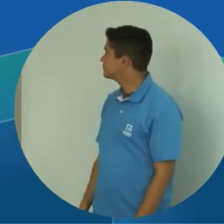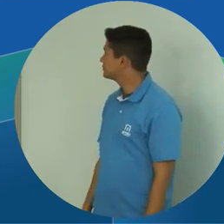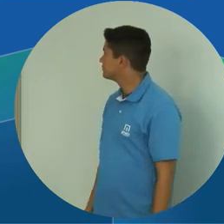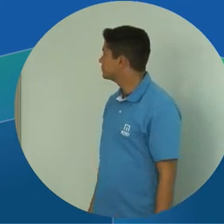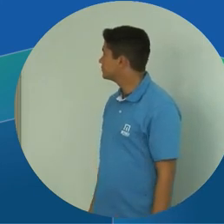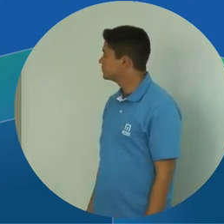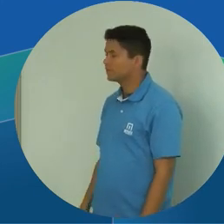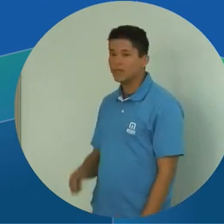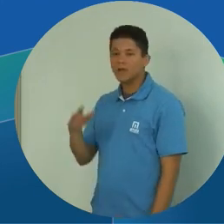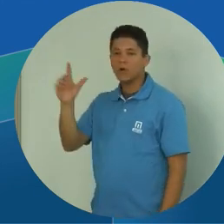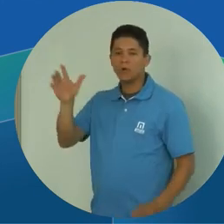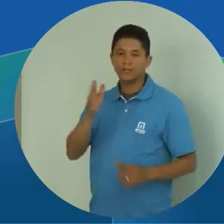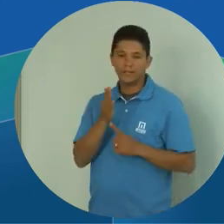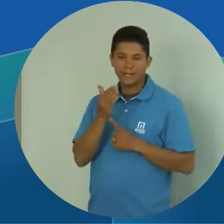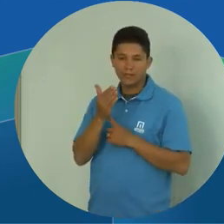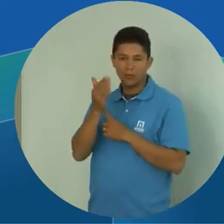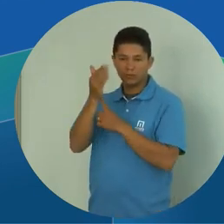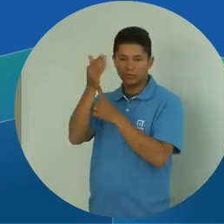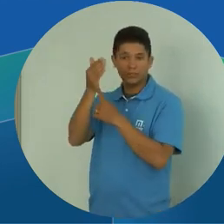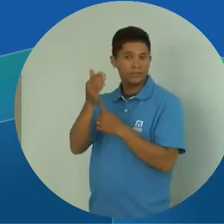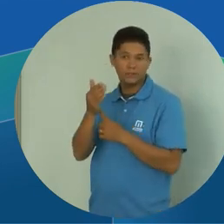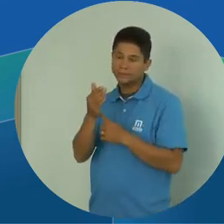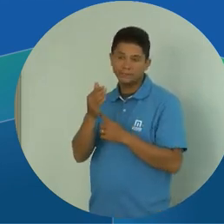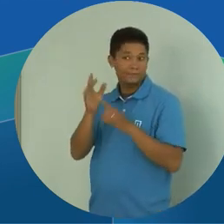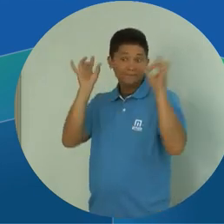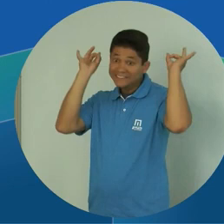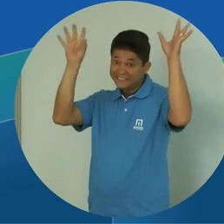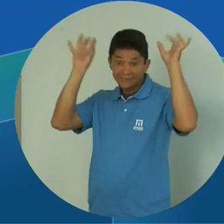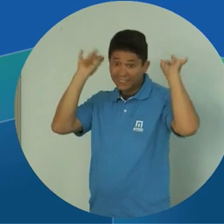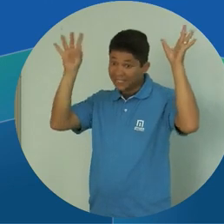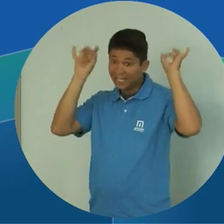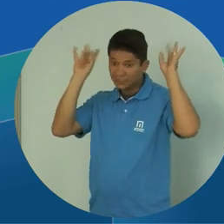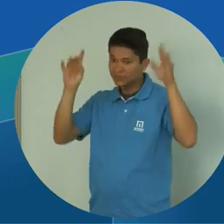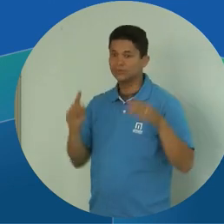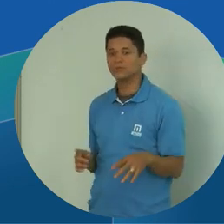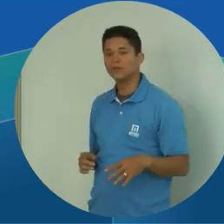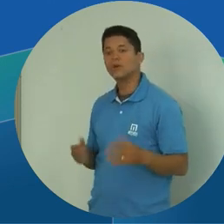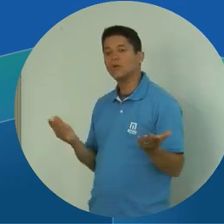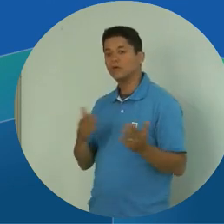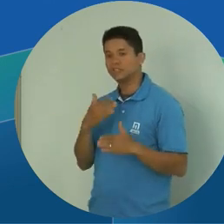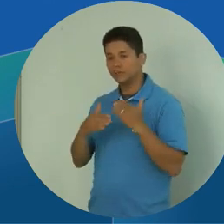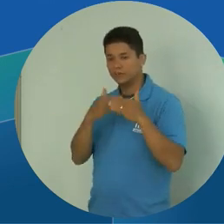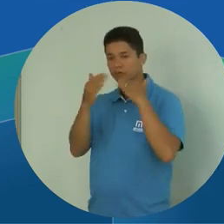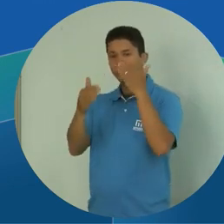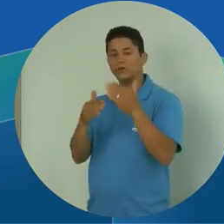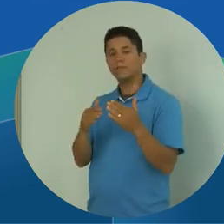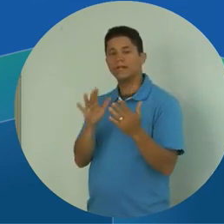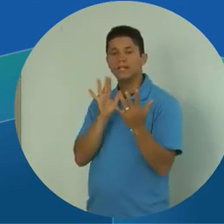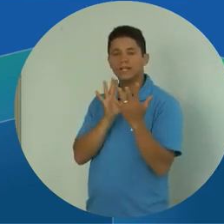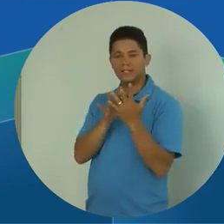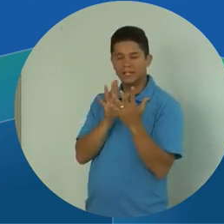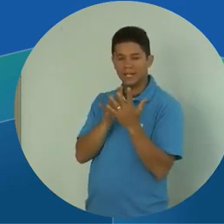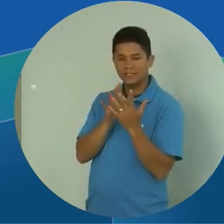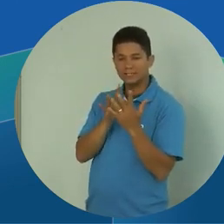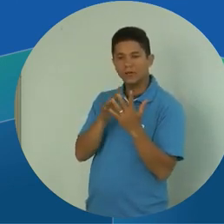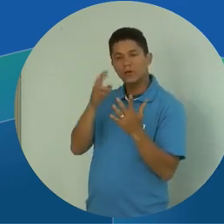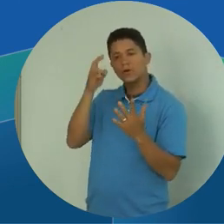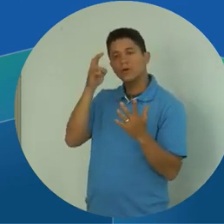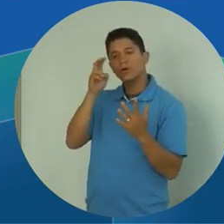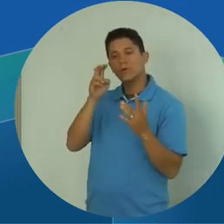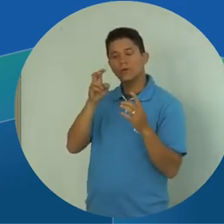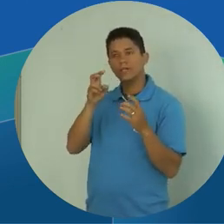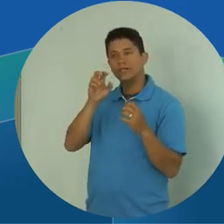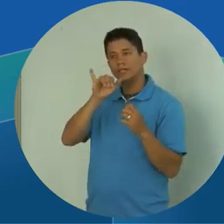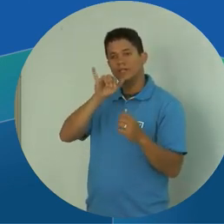Uma outra tecnologia, essa aqui é um negócio fantástico, e ele hoje evolui para interação com inteligência